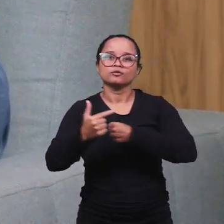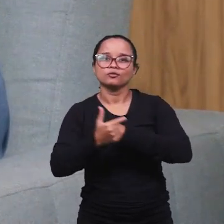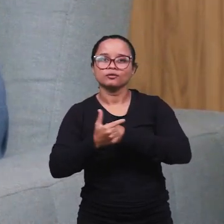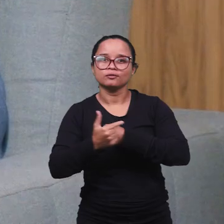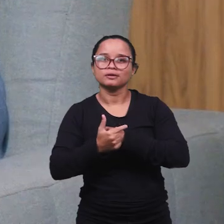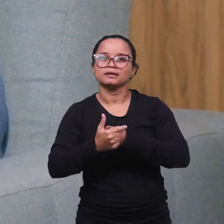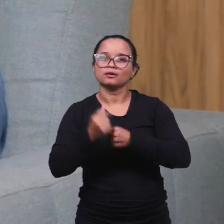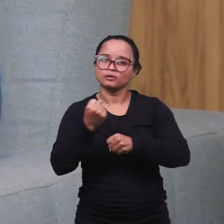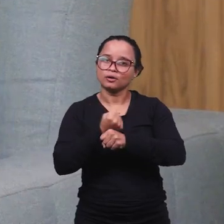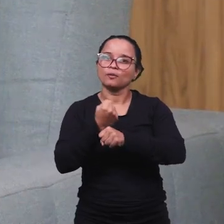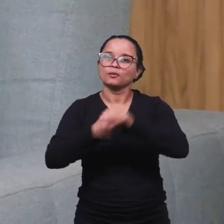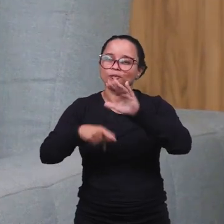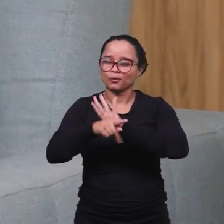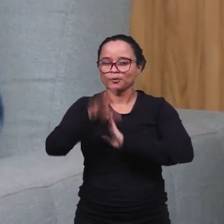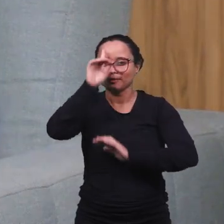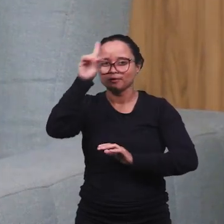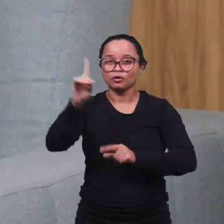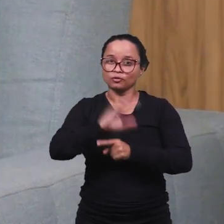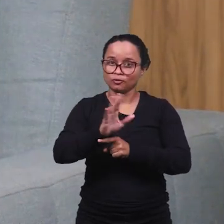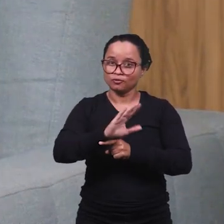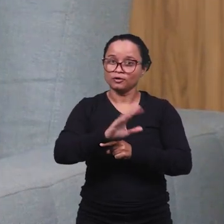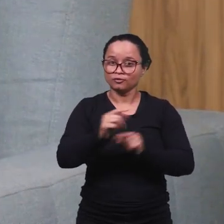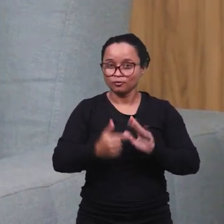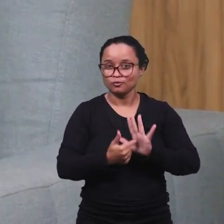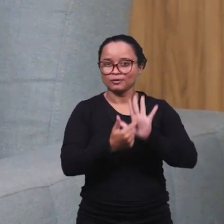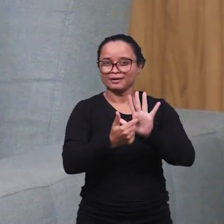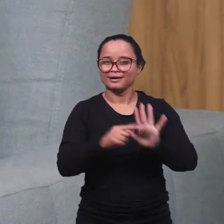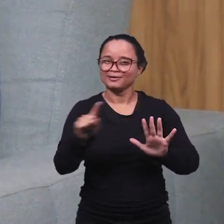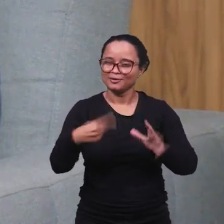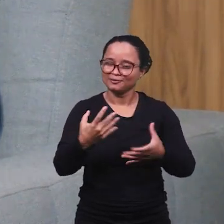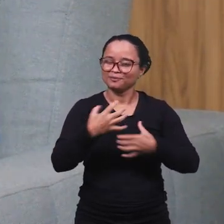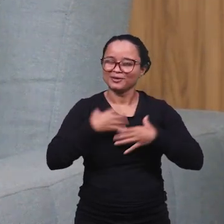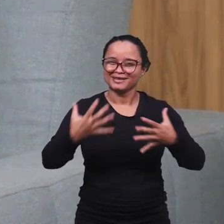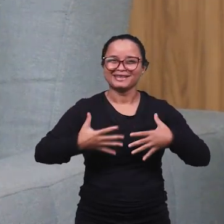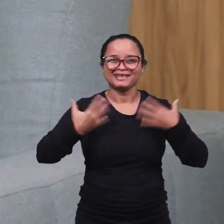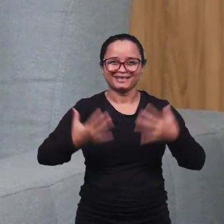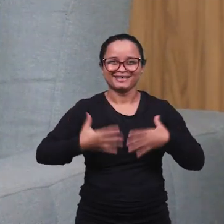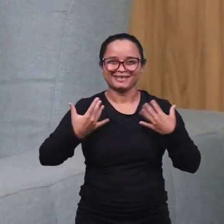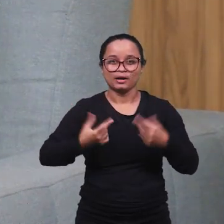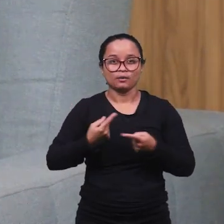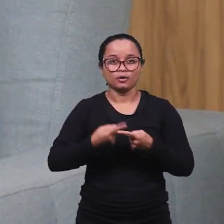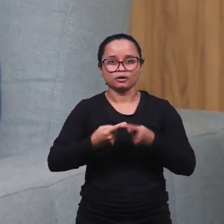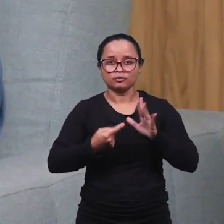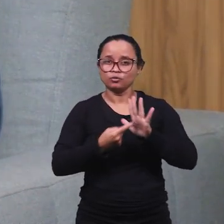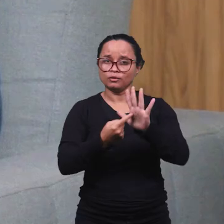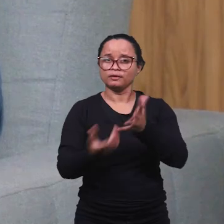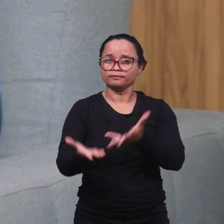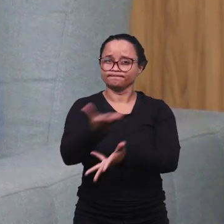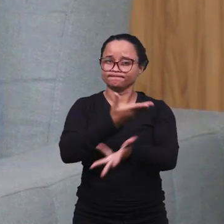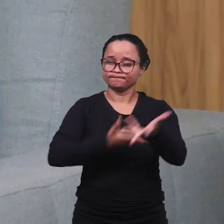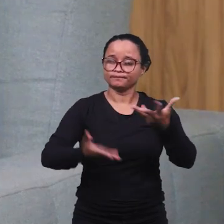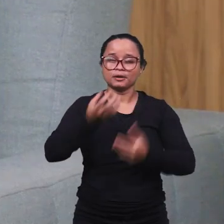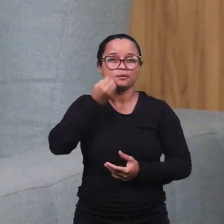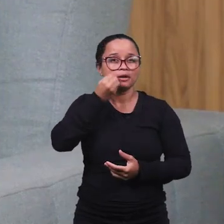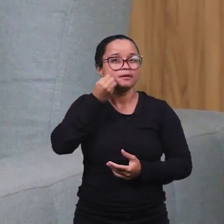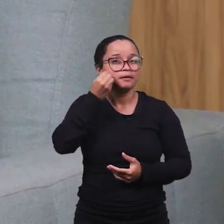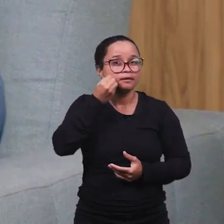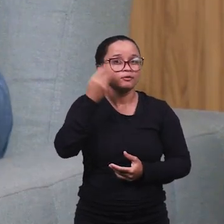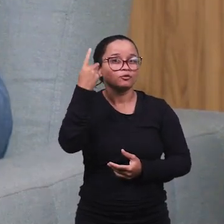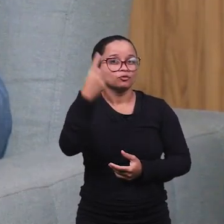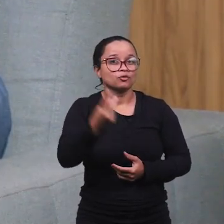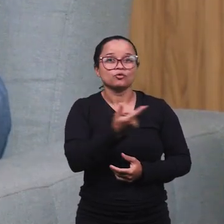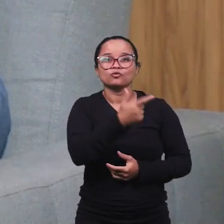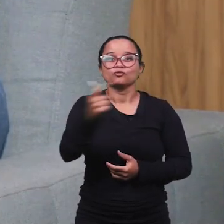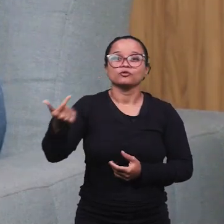obra de Deus. E o seu vídeo será exibido. E nós teremos muita alegria em poder compartilhar a sua experiência com os